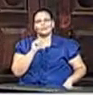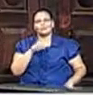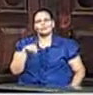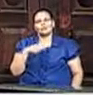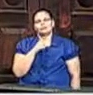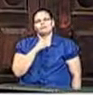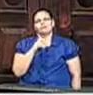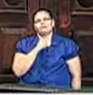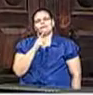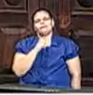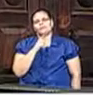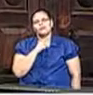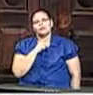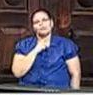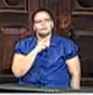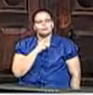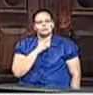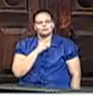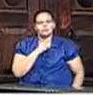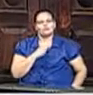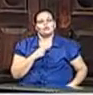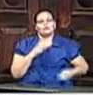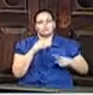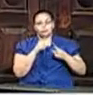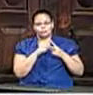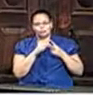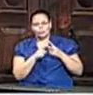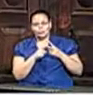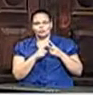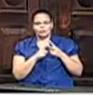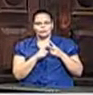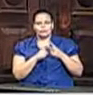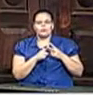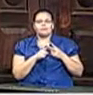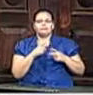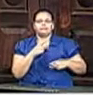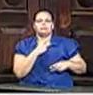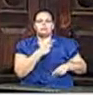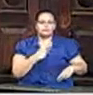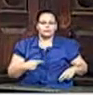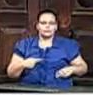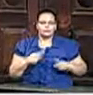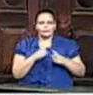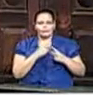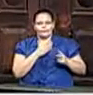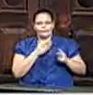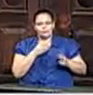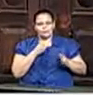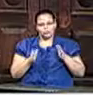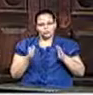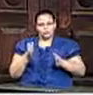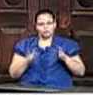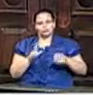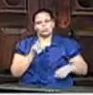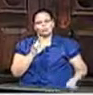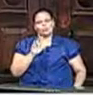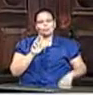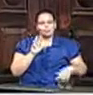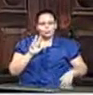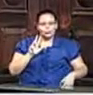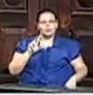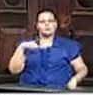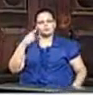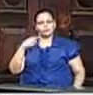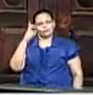tivemos os dois governos Lula, o primeiro governo Dilma e o